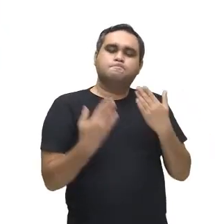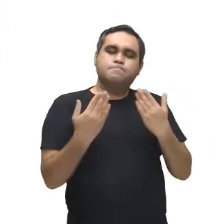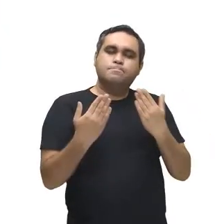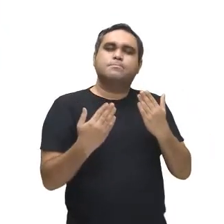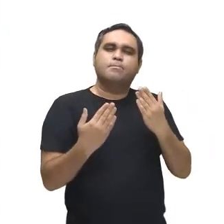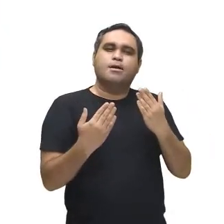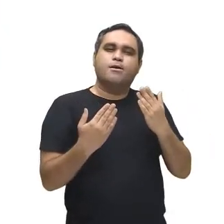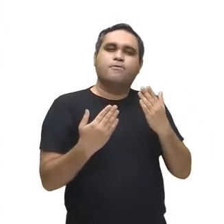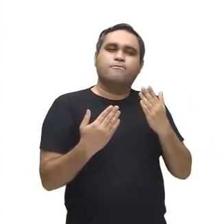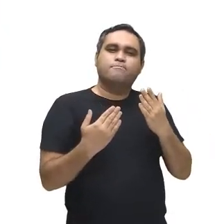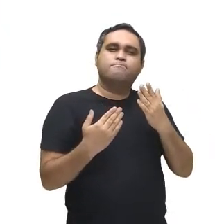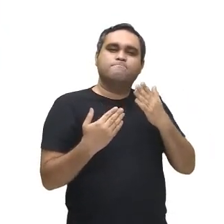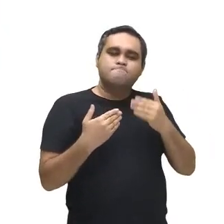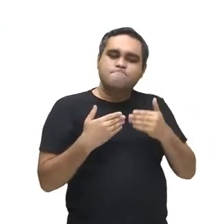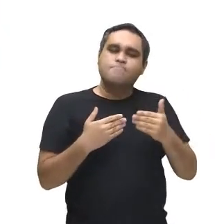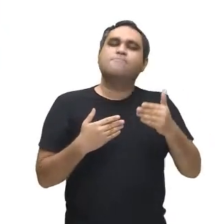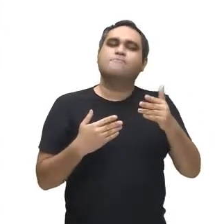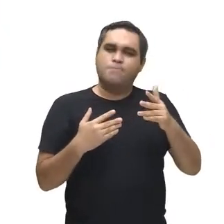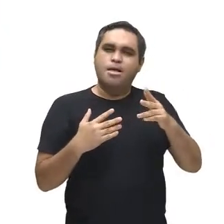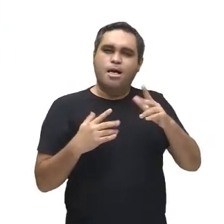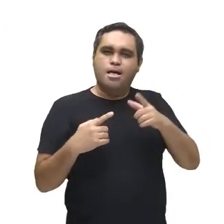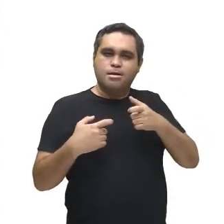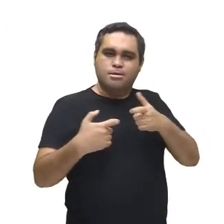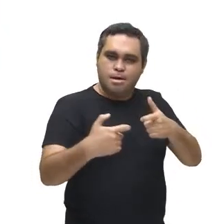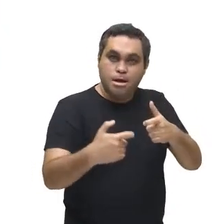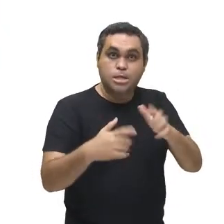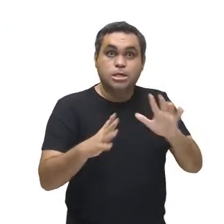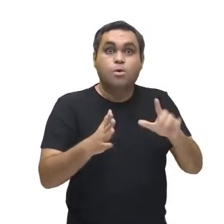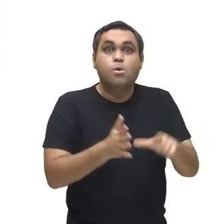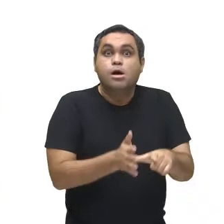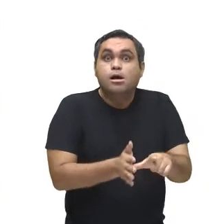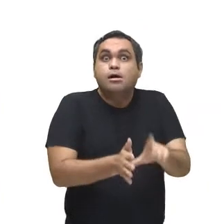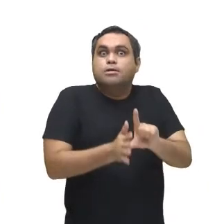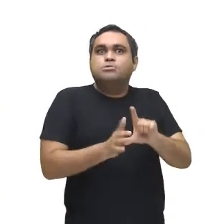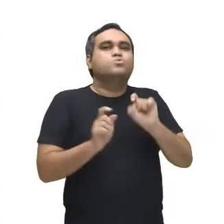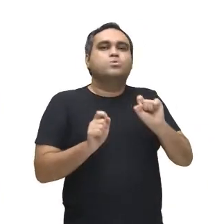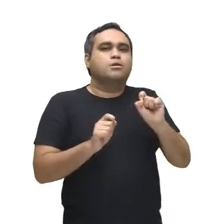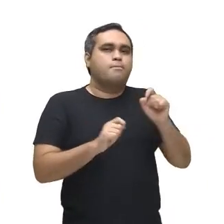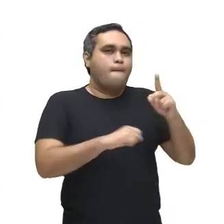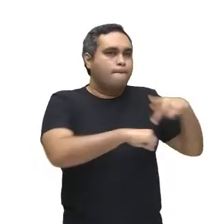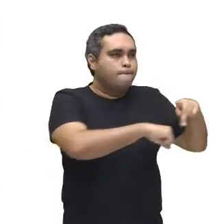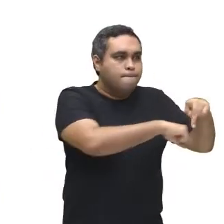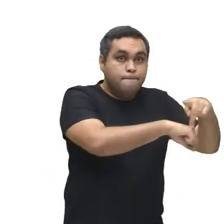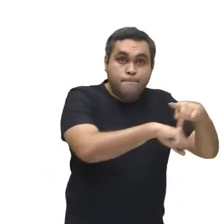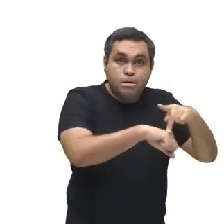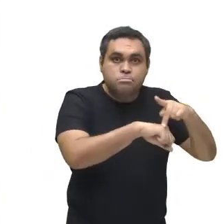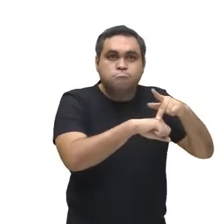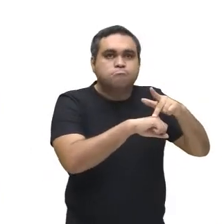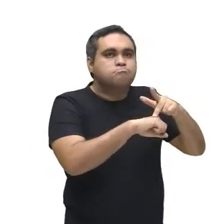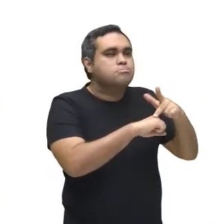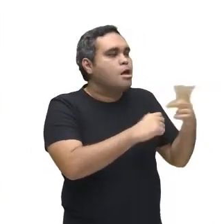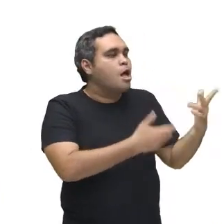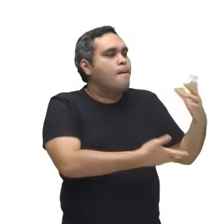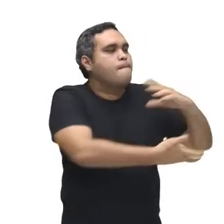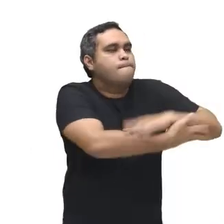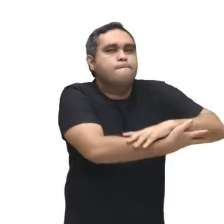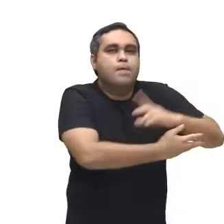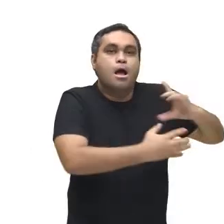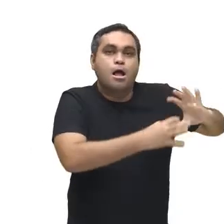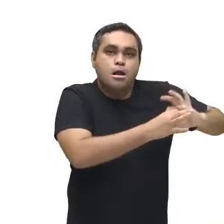tentar fortalecer o seu lado para se dar melhor em um eventual conflito. Vamos ao texto.